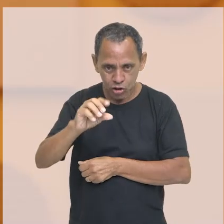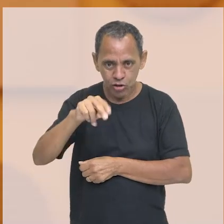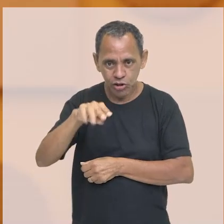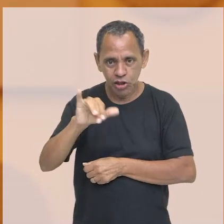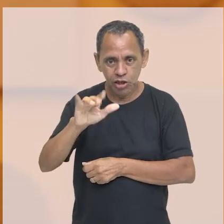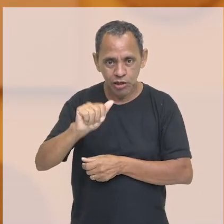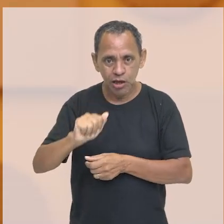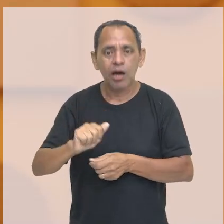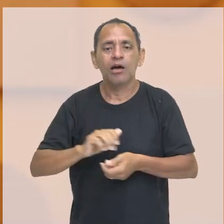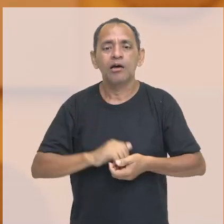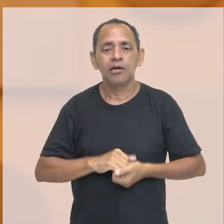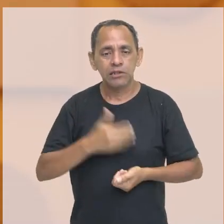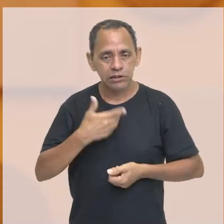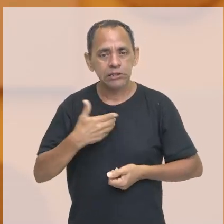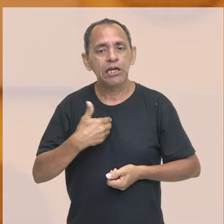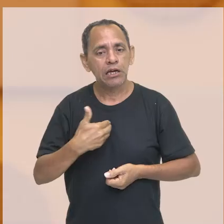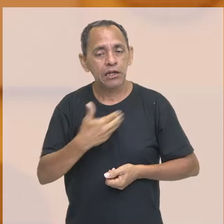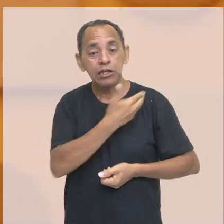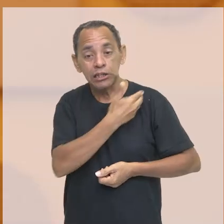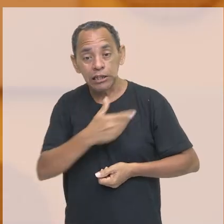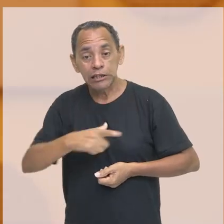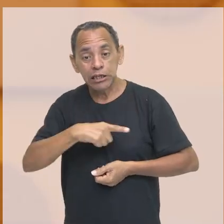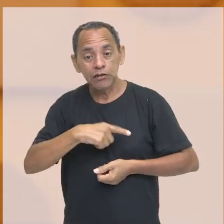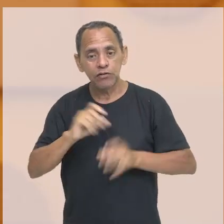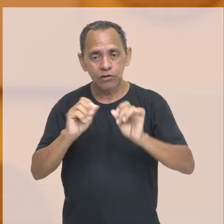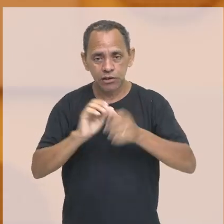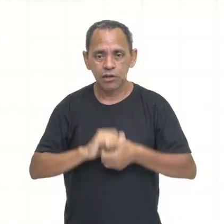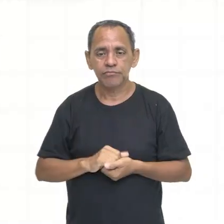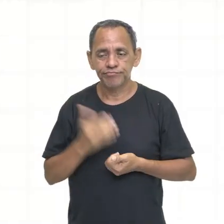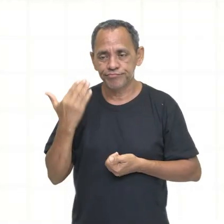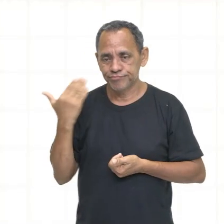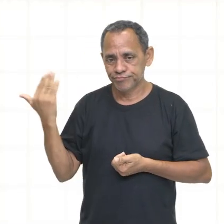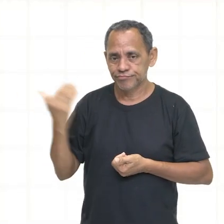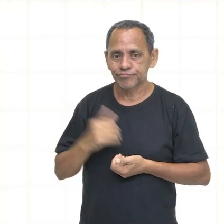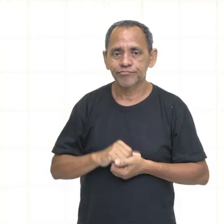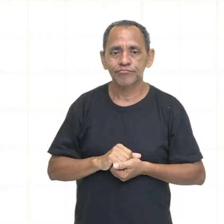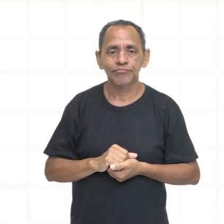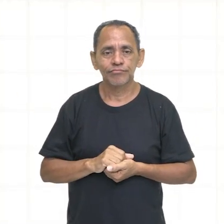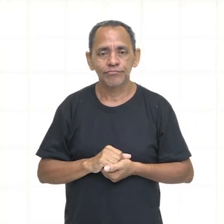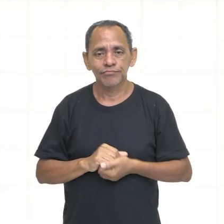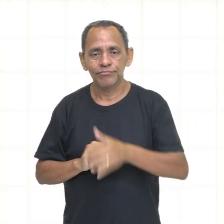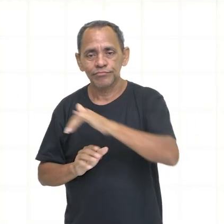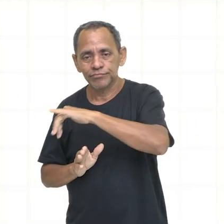para se transformar, de fato, em um ditador. Vamos adiante com o texto. Vamos lá, galerinha.